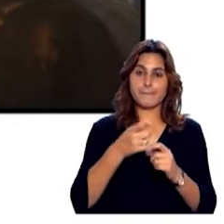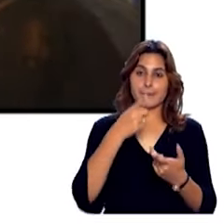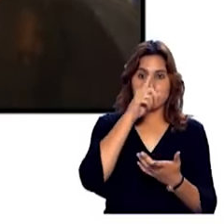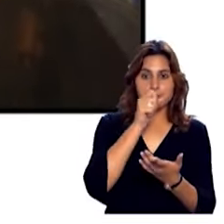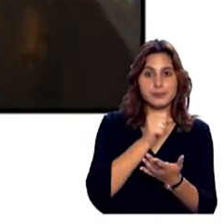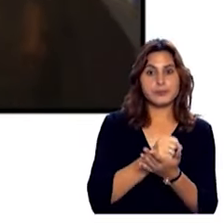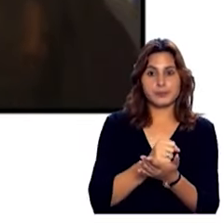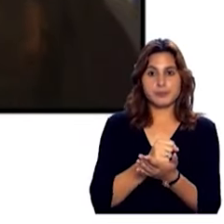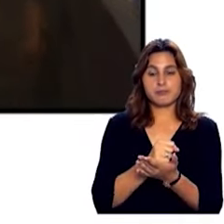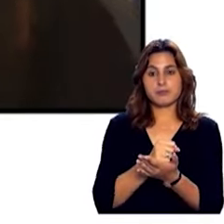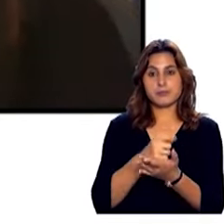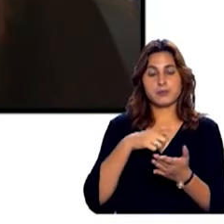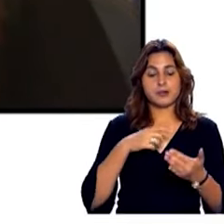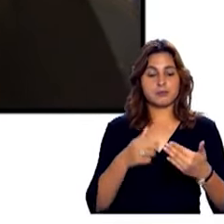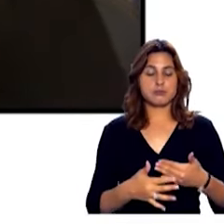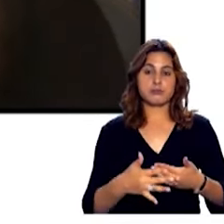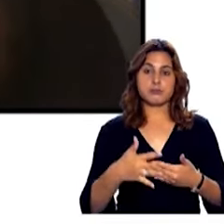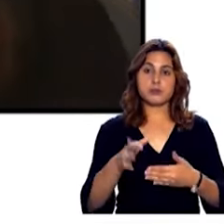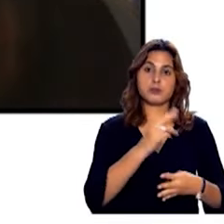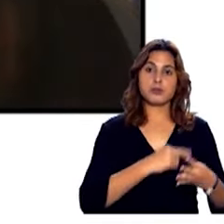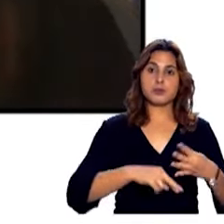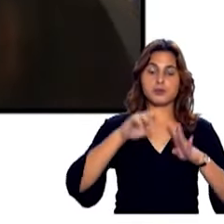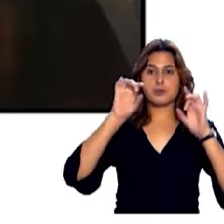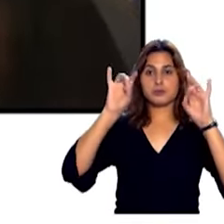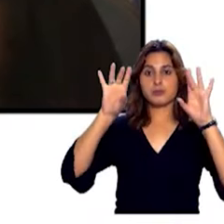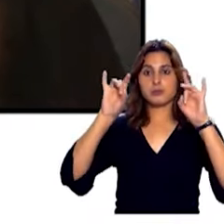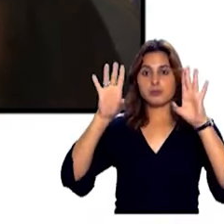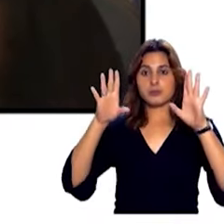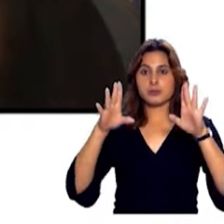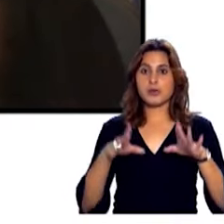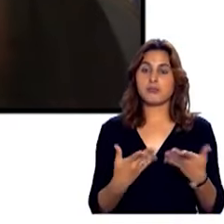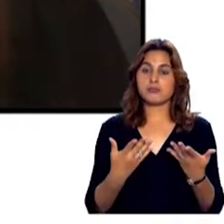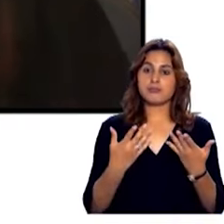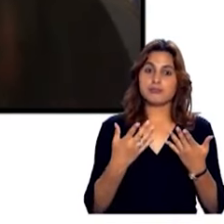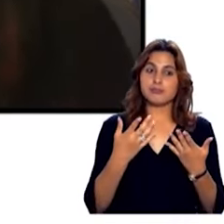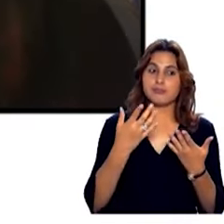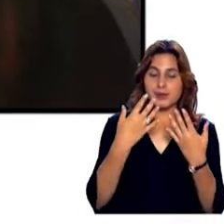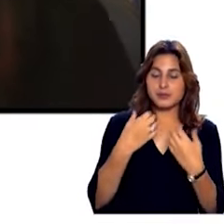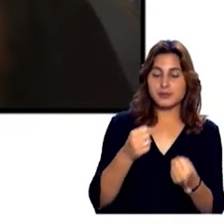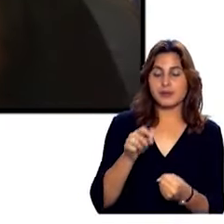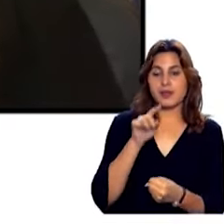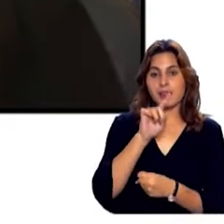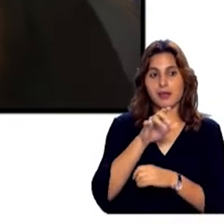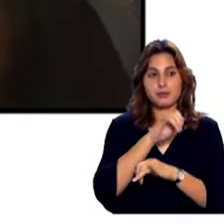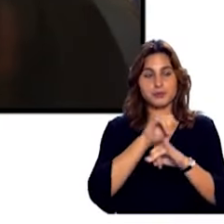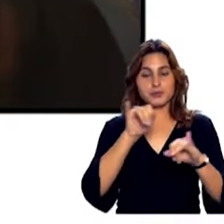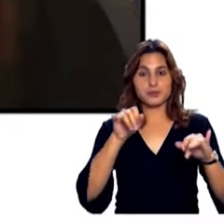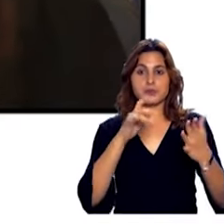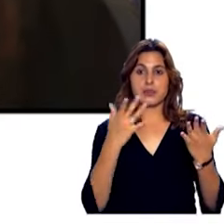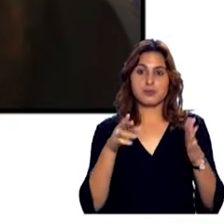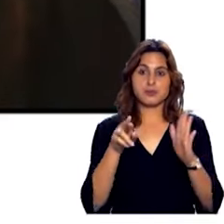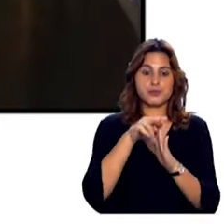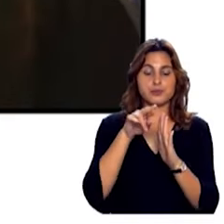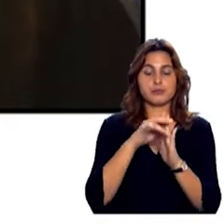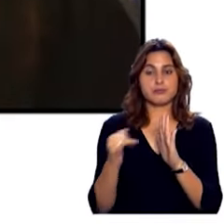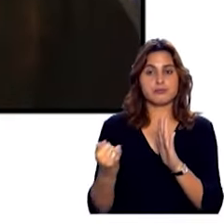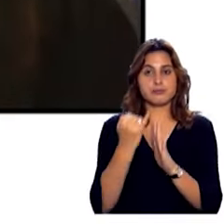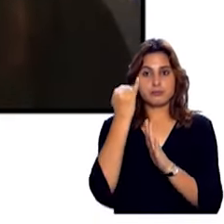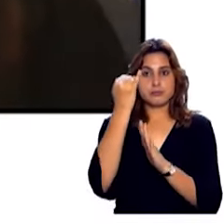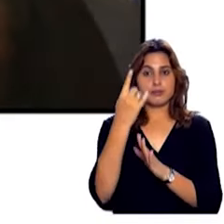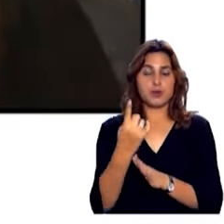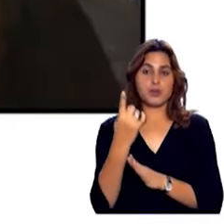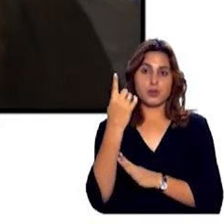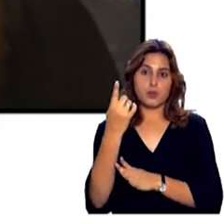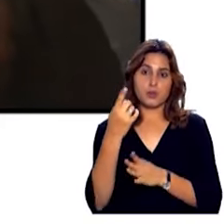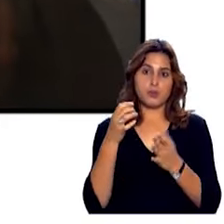tornarão né a decisão do recurso especial proferida no regime da da da relevância precedente vinculante não se colocou